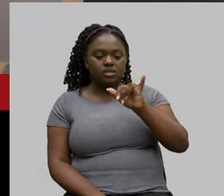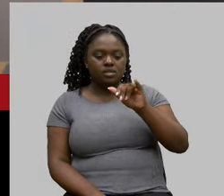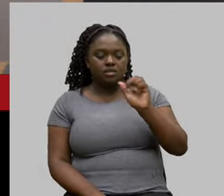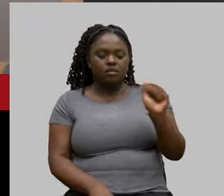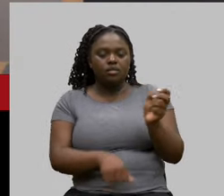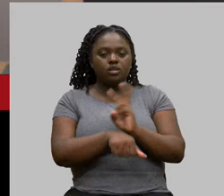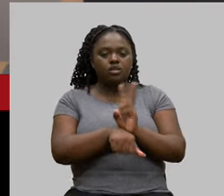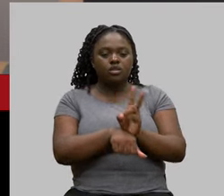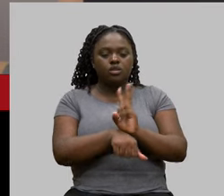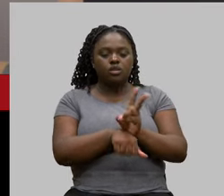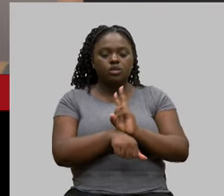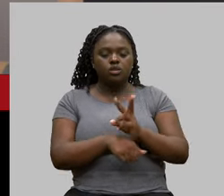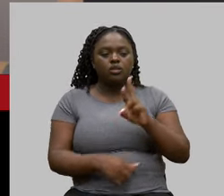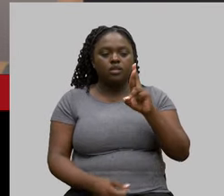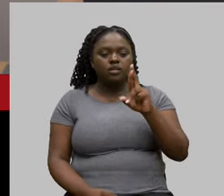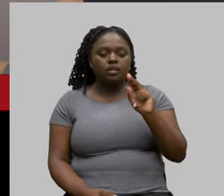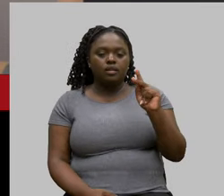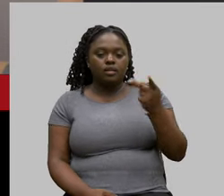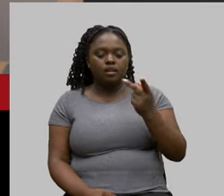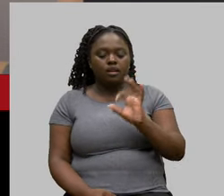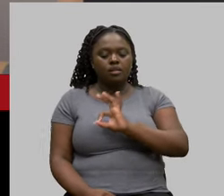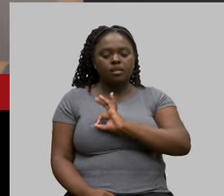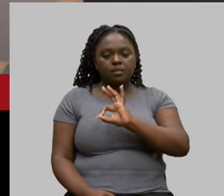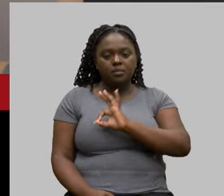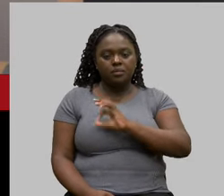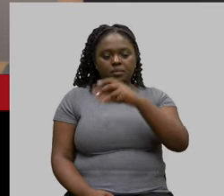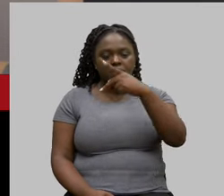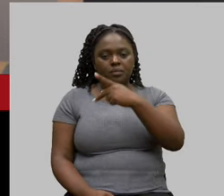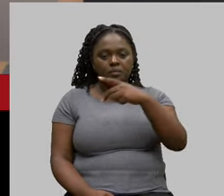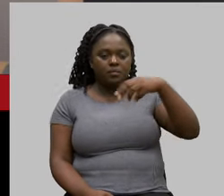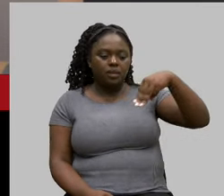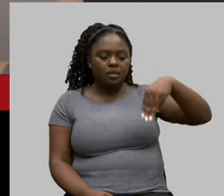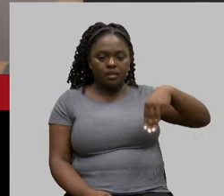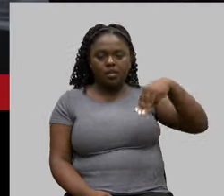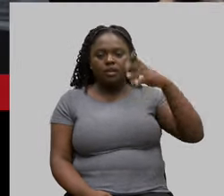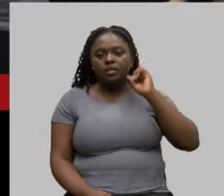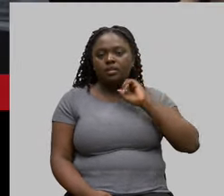recursos da Polícia Militar de Minas